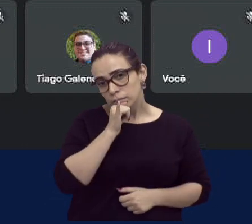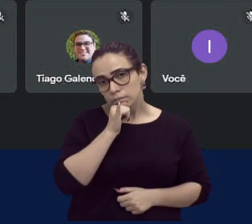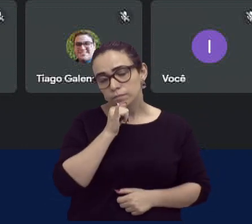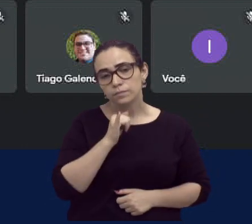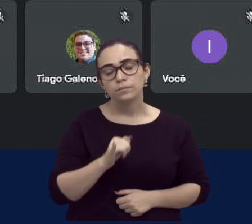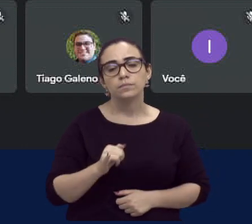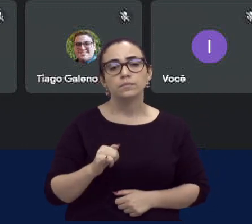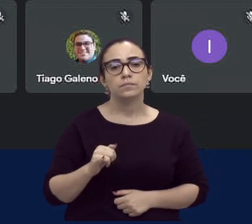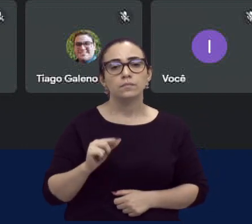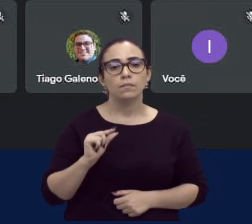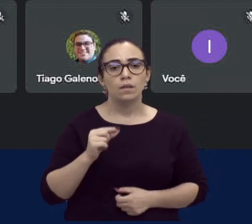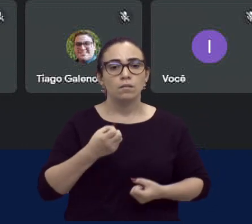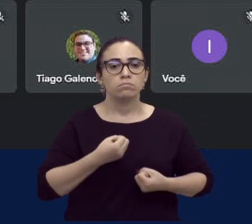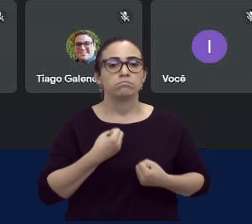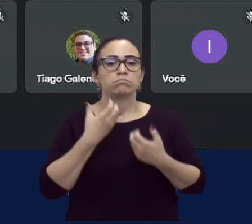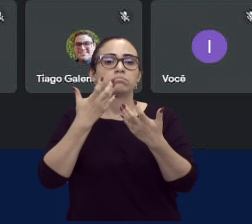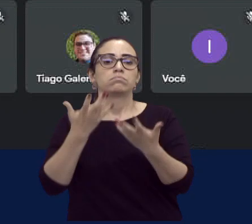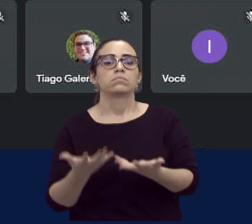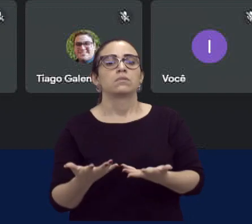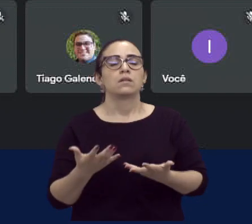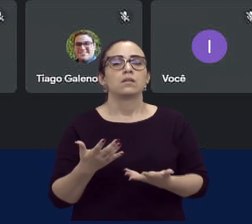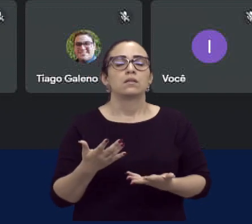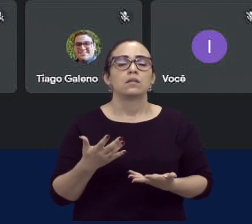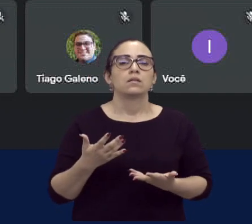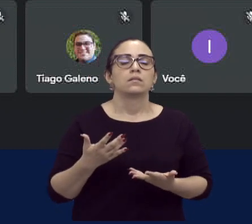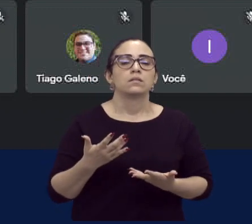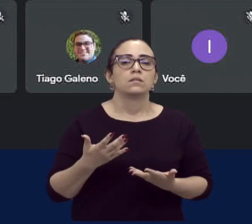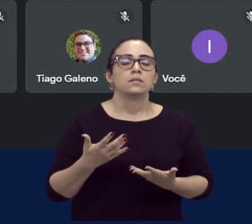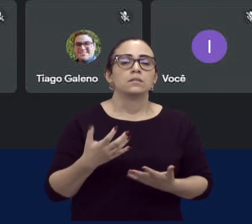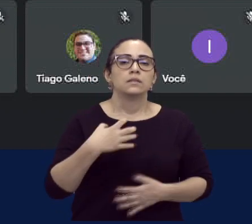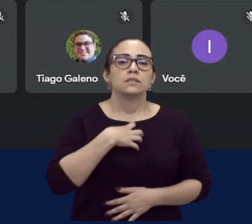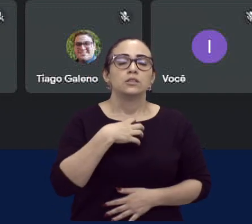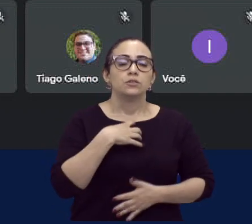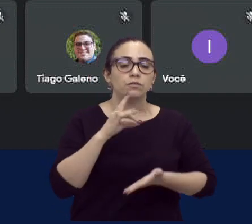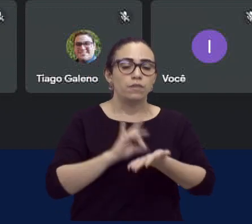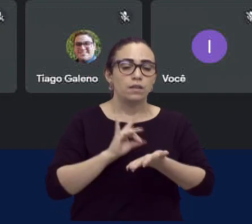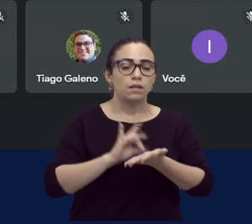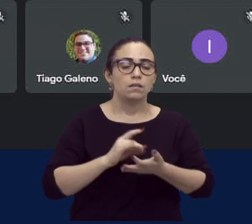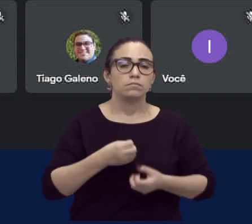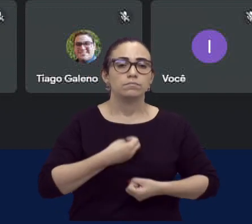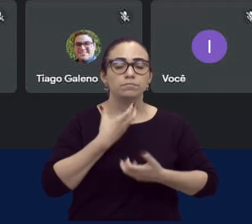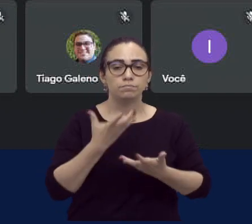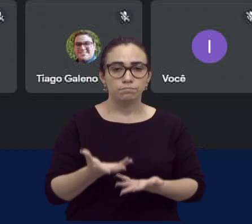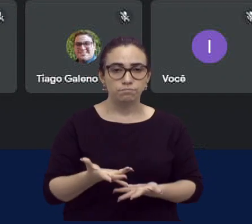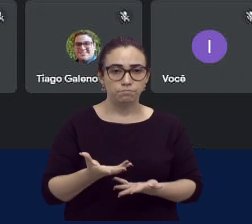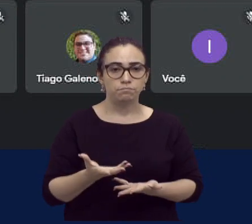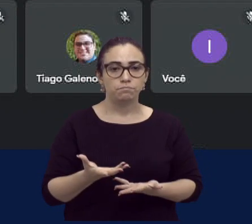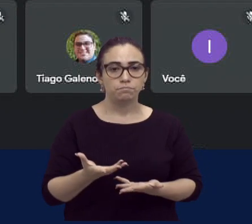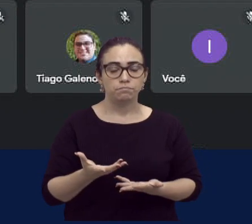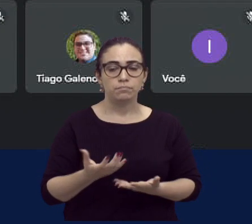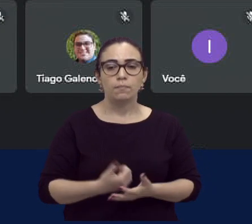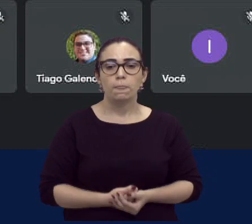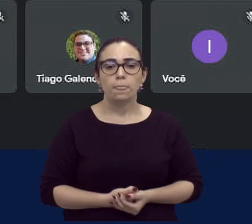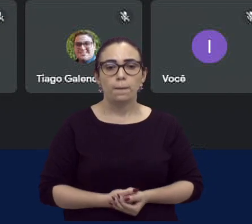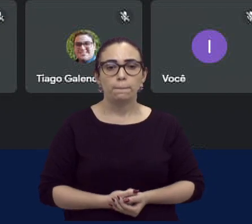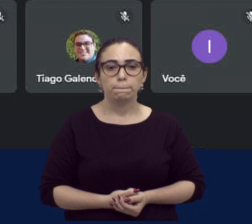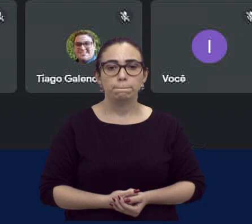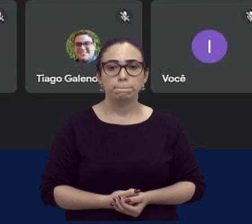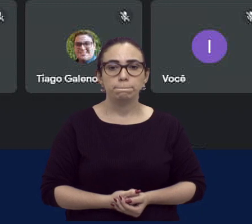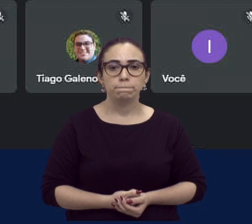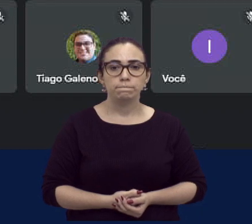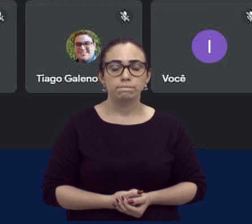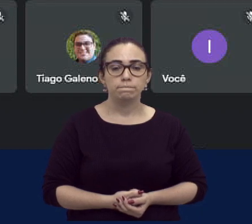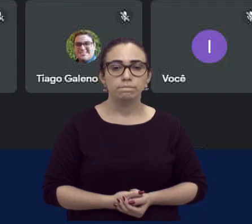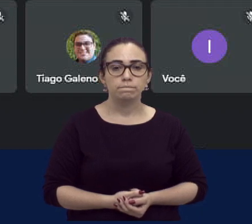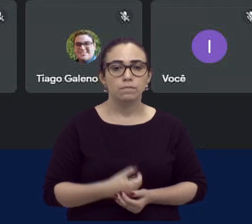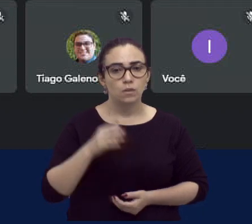expressa a capacidade de expressar honestamente, se expressar honestamente, a partir desses 4 passos da CNV, que são